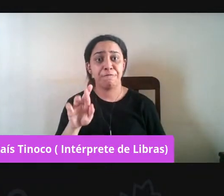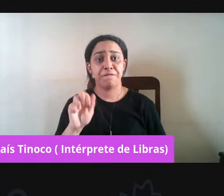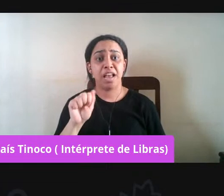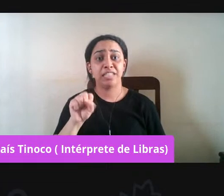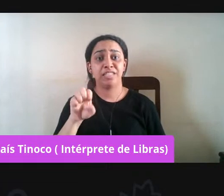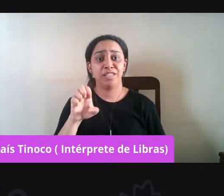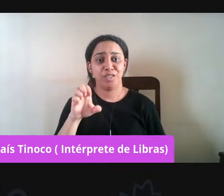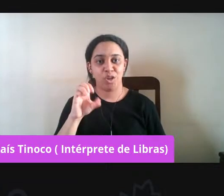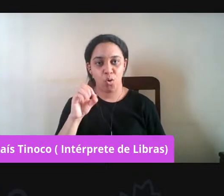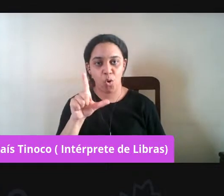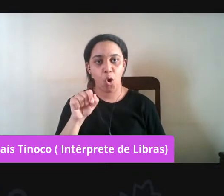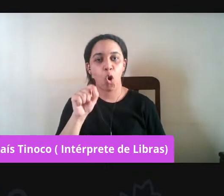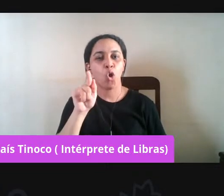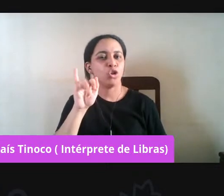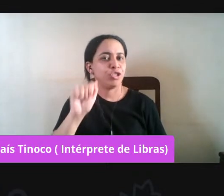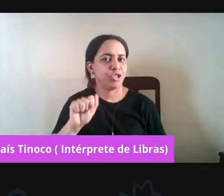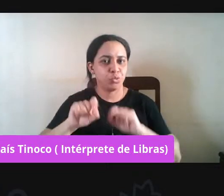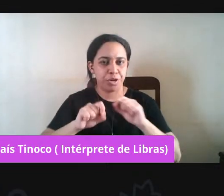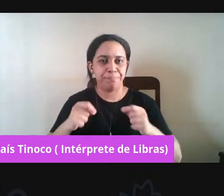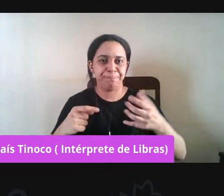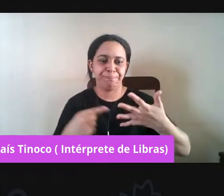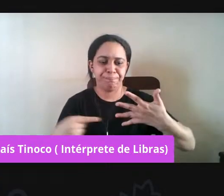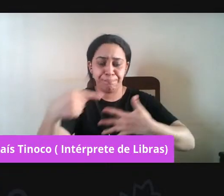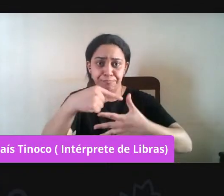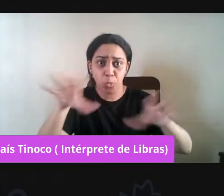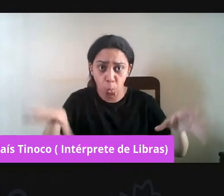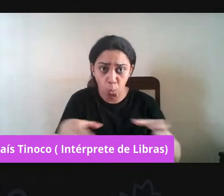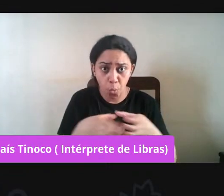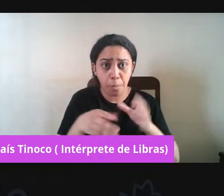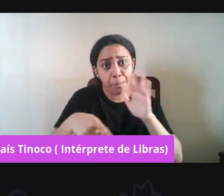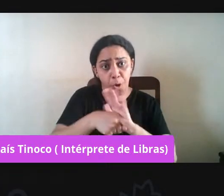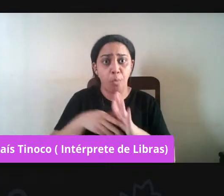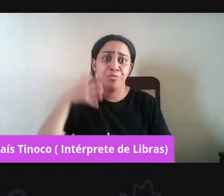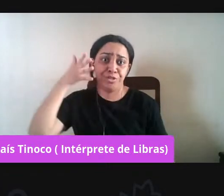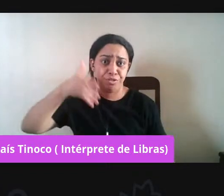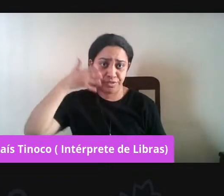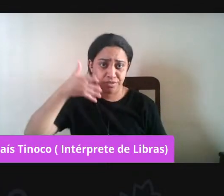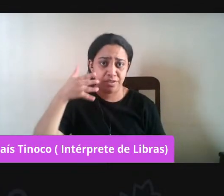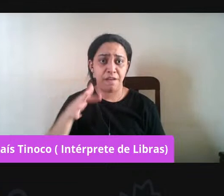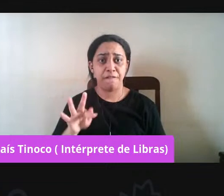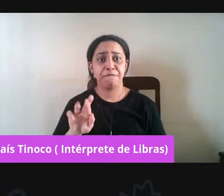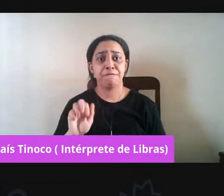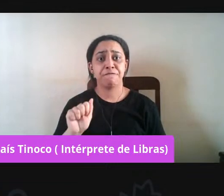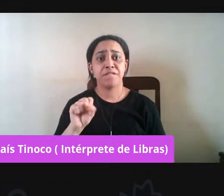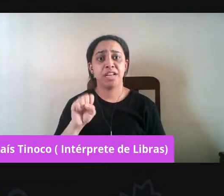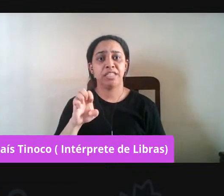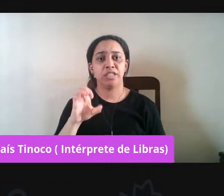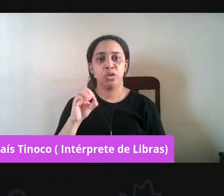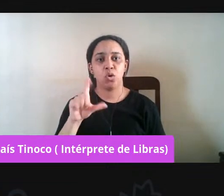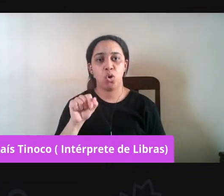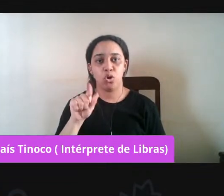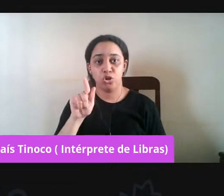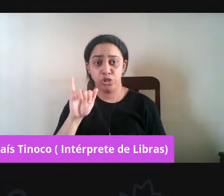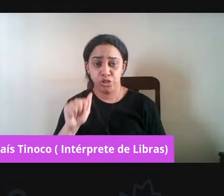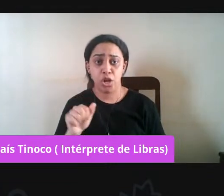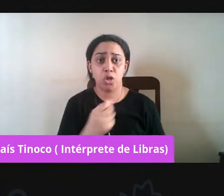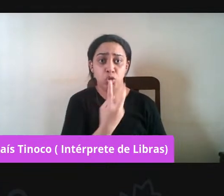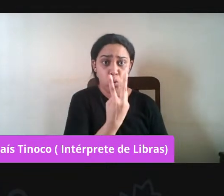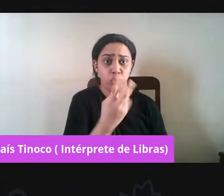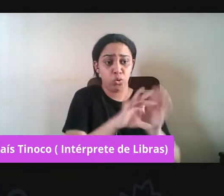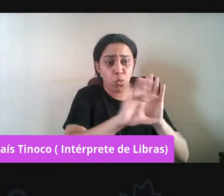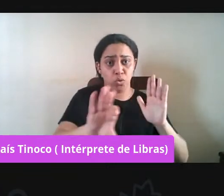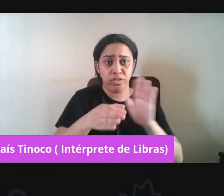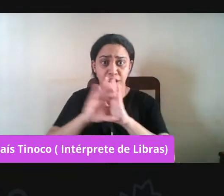conjunto de frasemas de um universo do discurso. O tema fraseologia refere-se, pois, a dois conceitos diferentes, embora